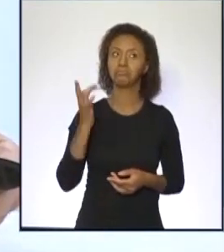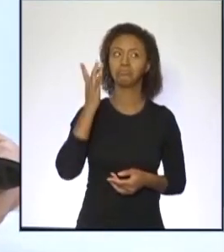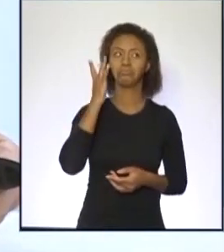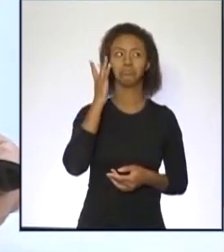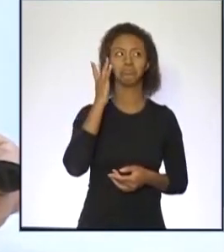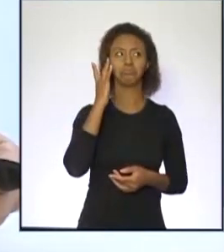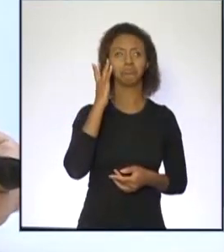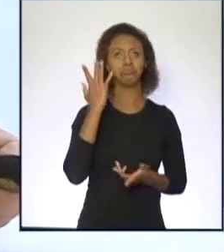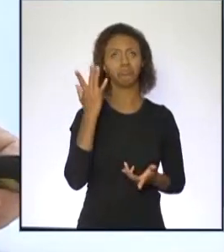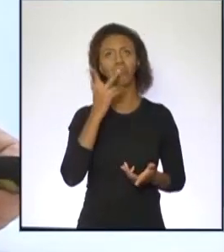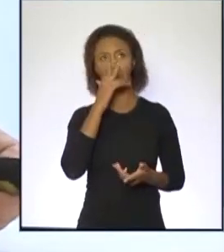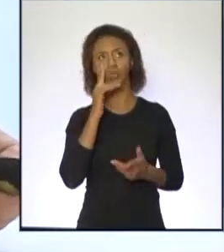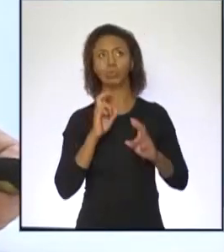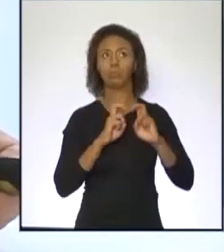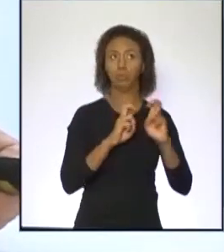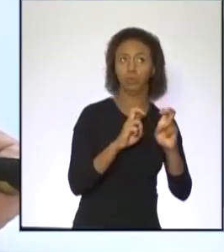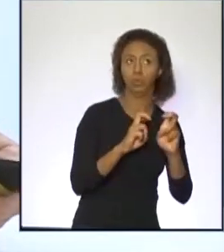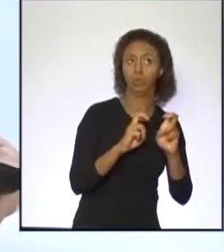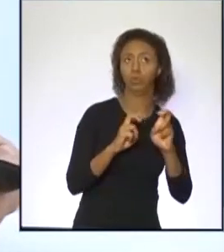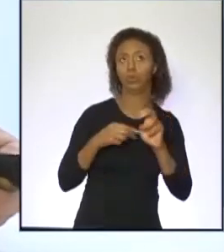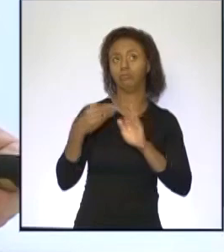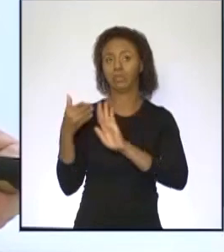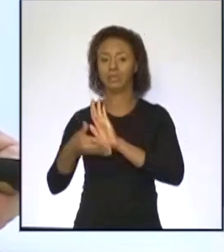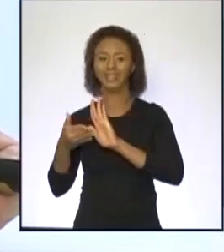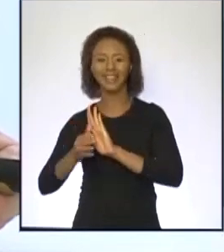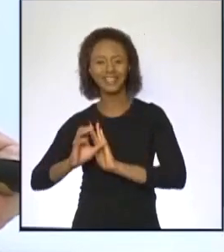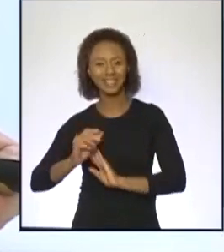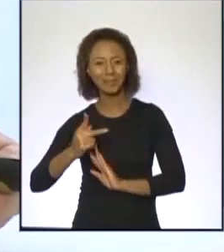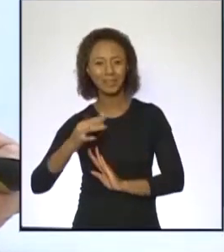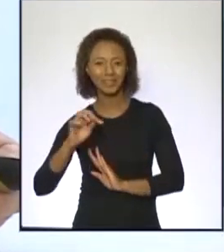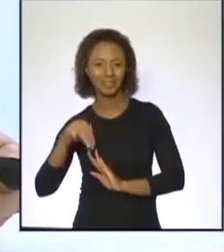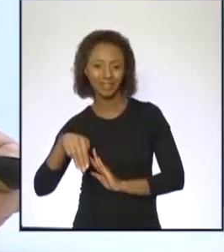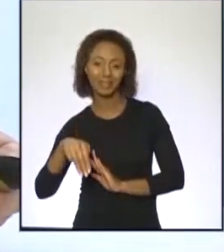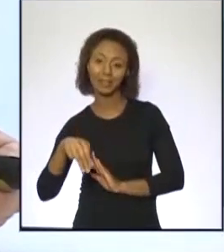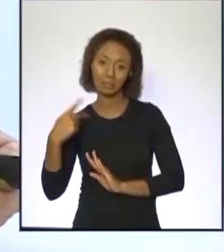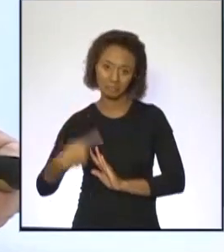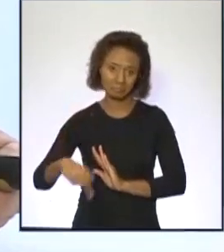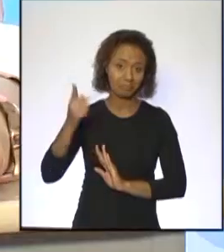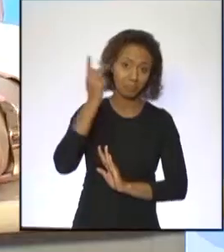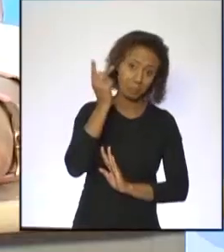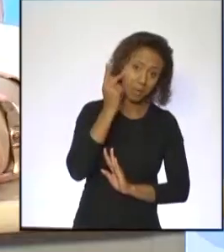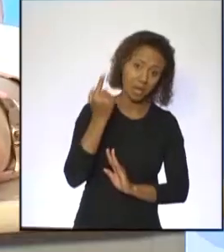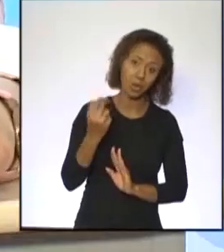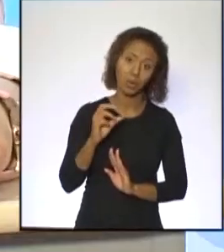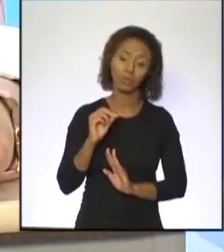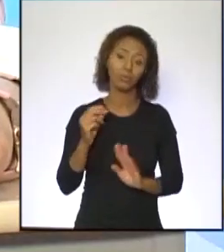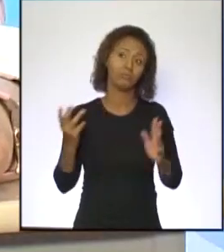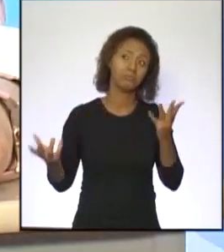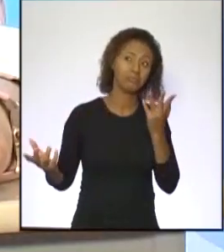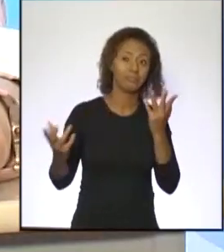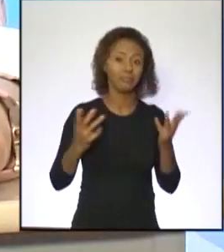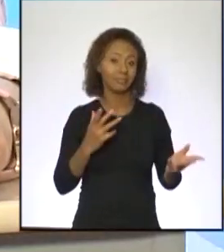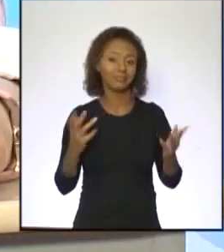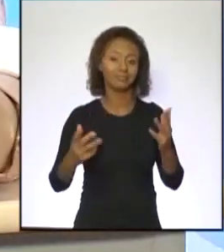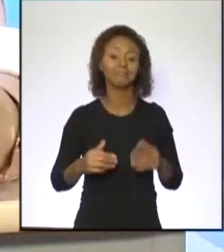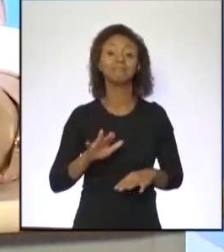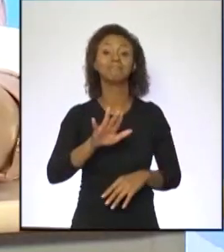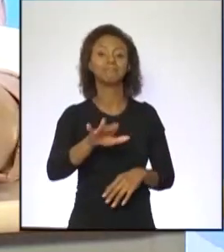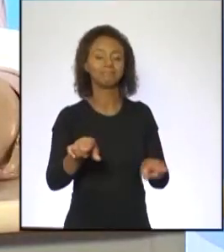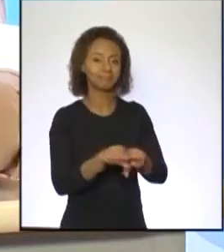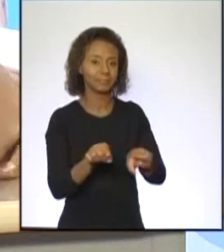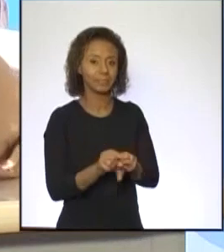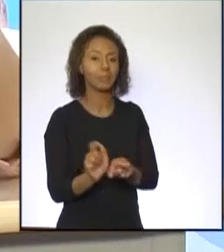né, o trem, por exemplo, da CPTM ou os metrôs de São Paulo. E tem uma palavrinha ali, né, Kátia,